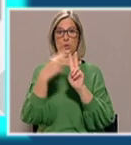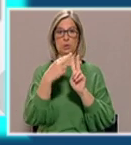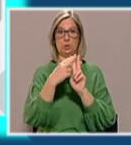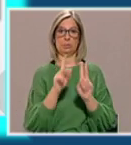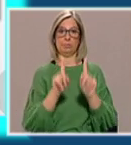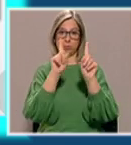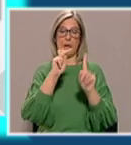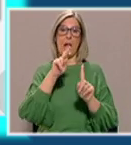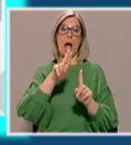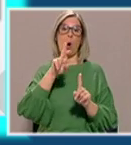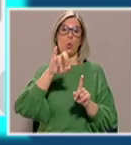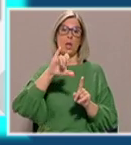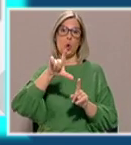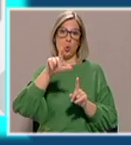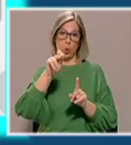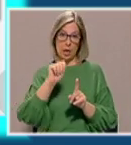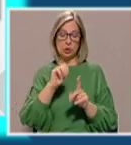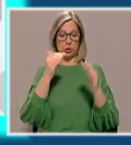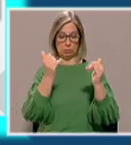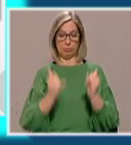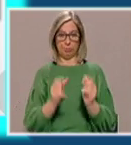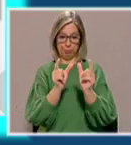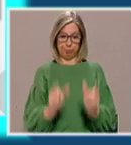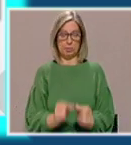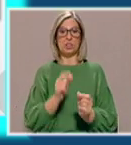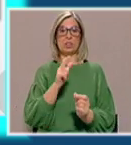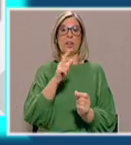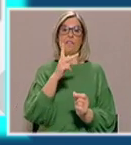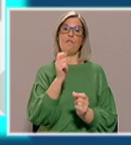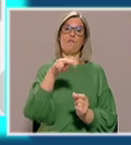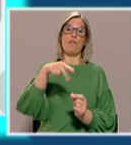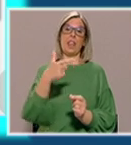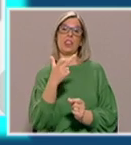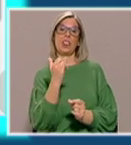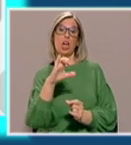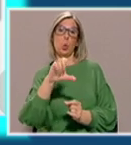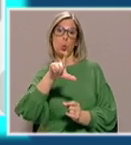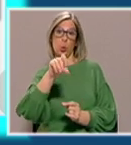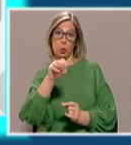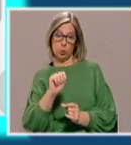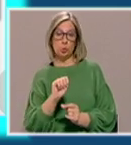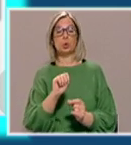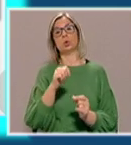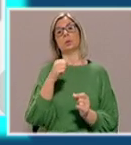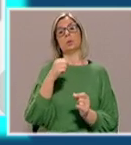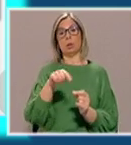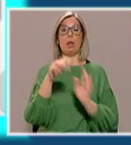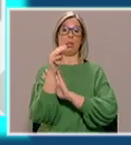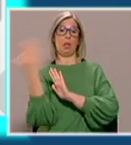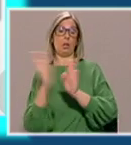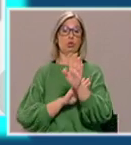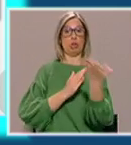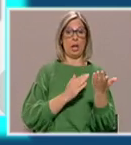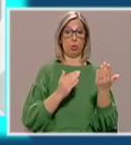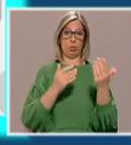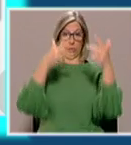os ventrículos. Designam-se de direito e esquerdo consoante o lado a que se referem. Depois temos as válvulas, estruturas que fazem ali a separação entre as